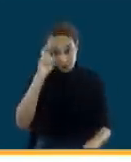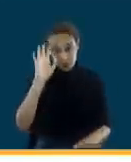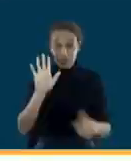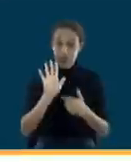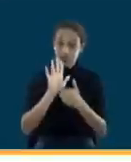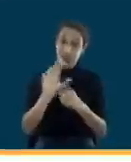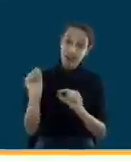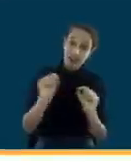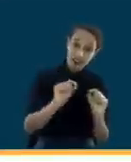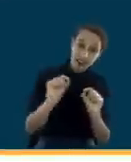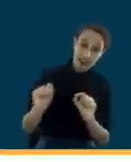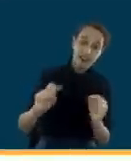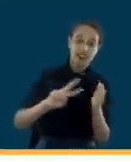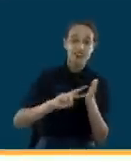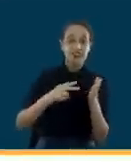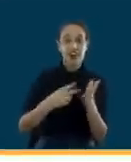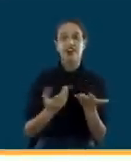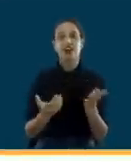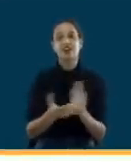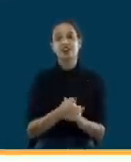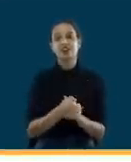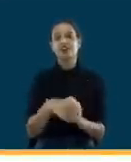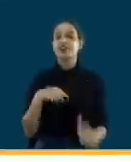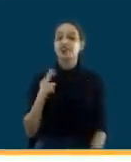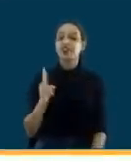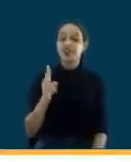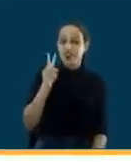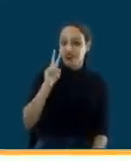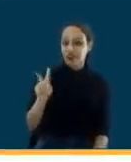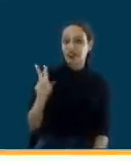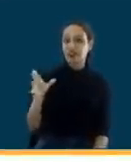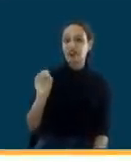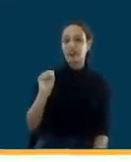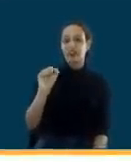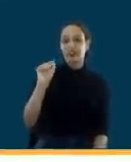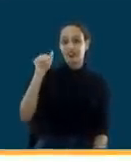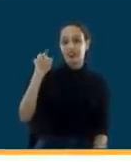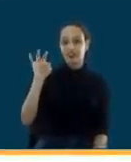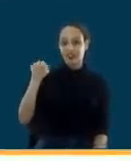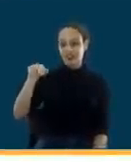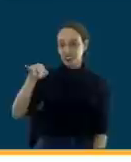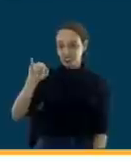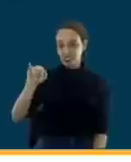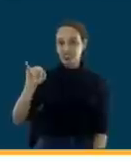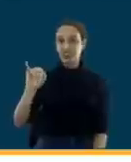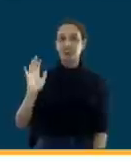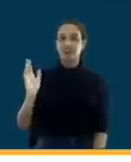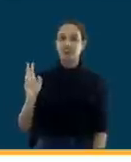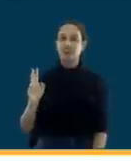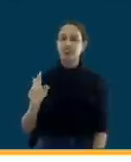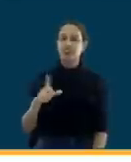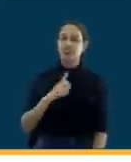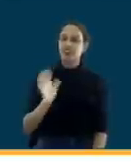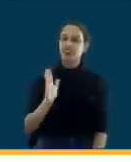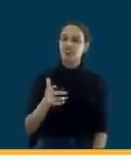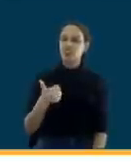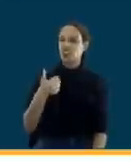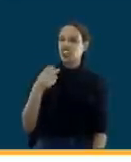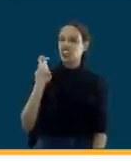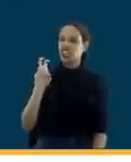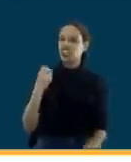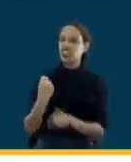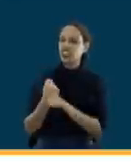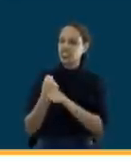louvações, desse trabalho. Sempre que eu vejo Santini aí, a gente já tem pelo menos uns 15 anos, né, Santini,